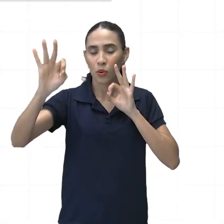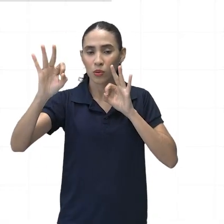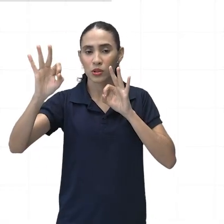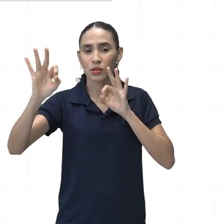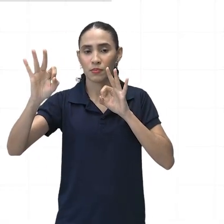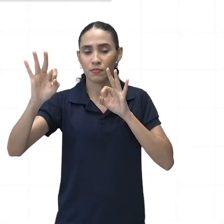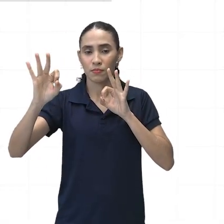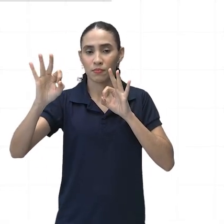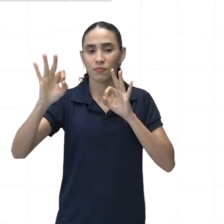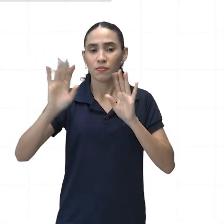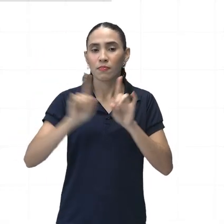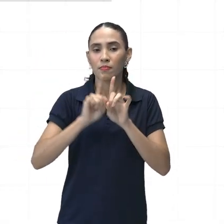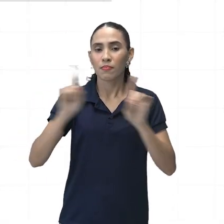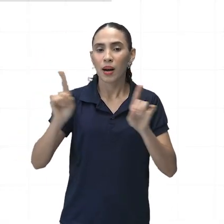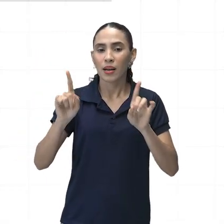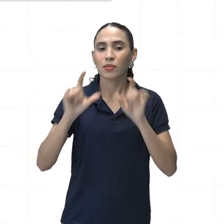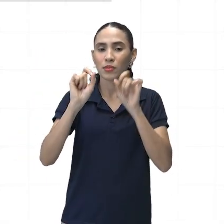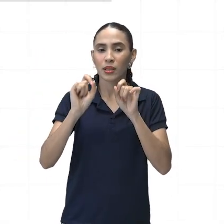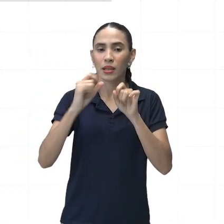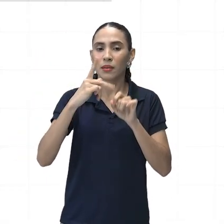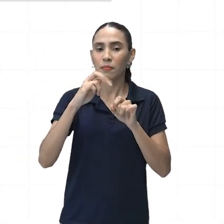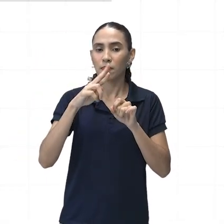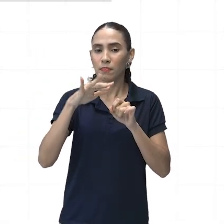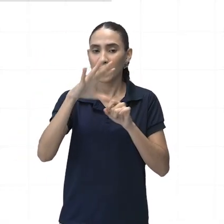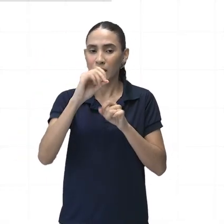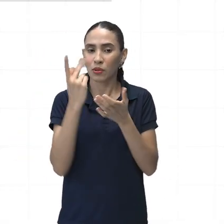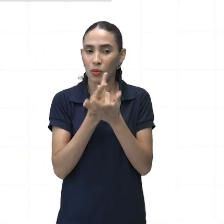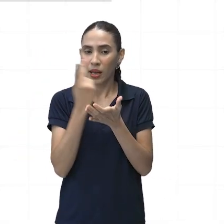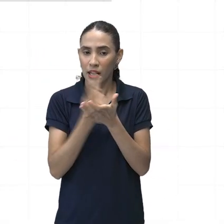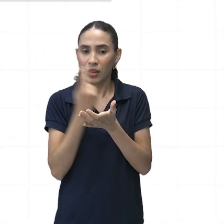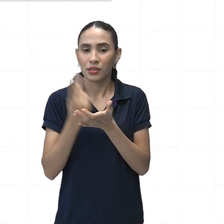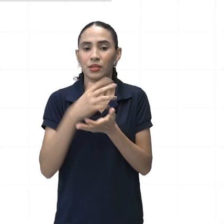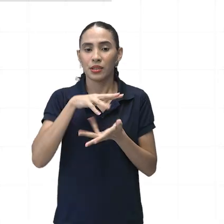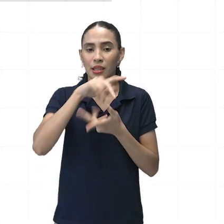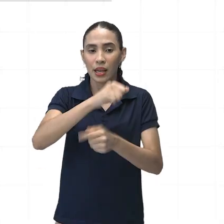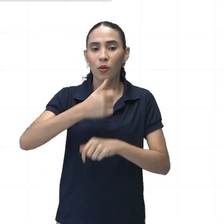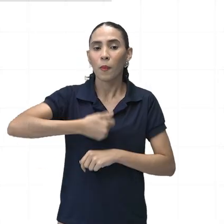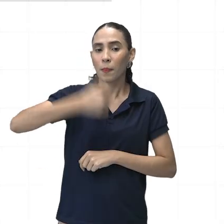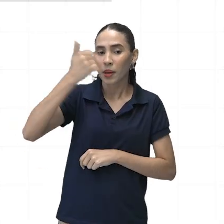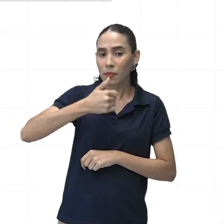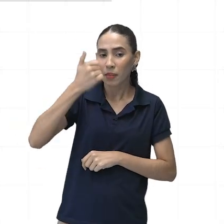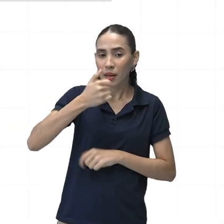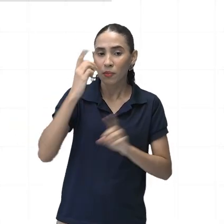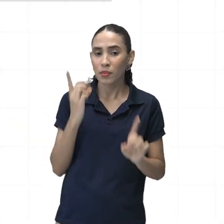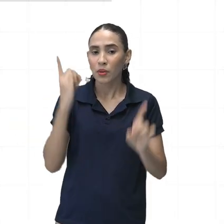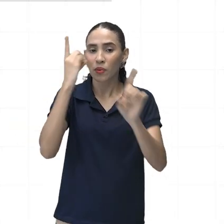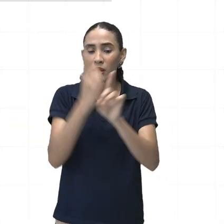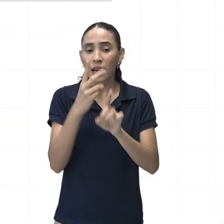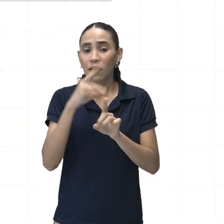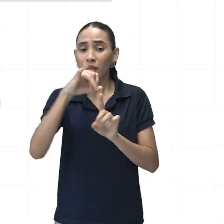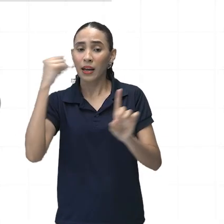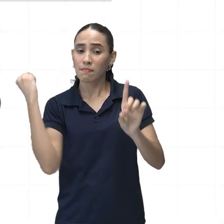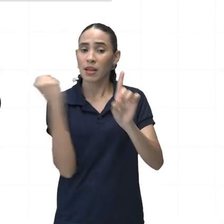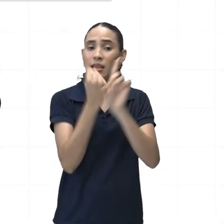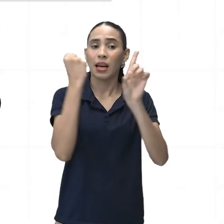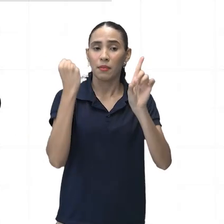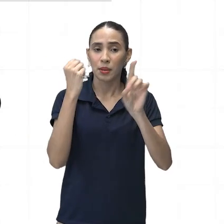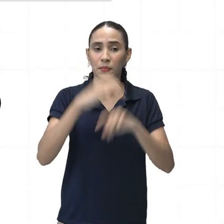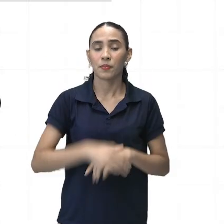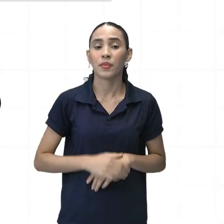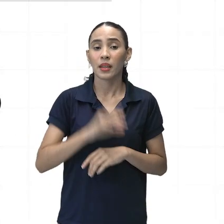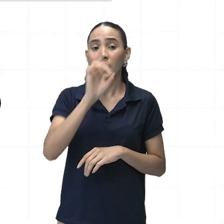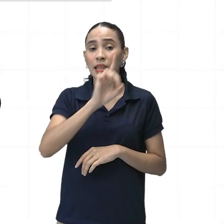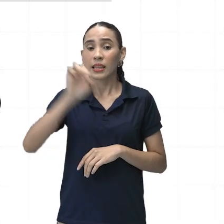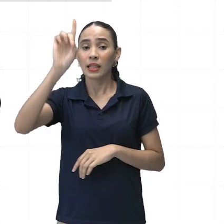vossa face, tornando-me um peregrino errante sobre a terra. O primeiro que me encontrar vai matar-me. E